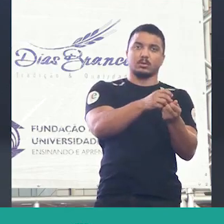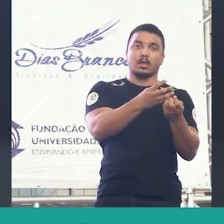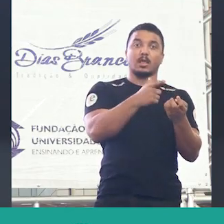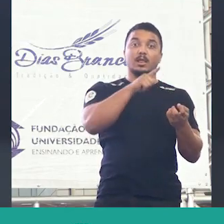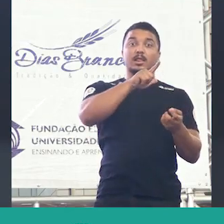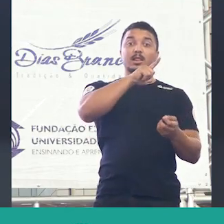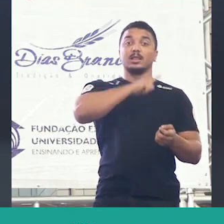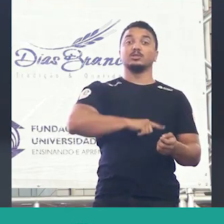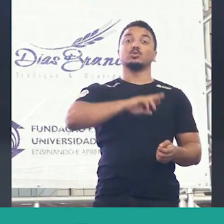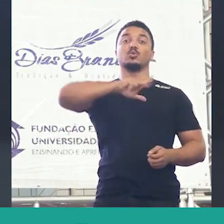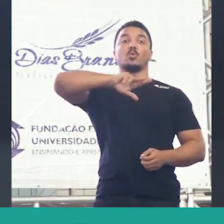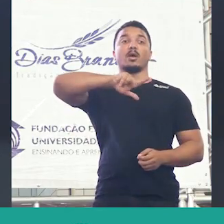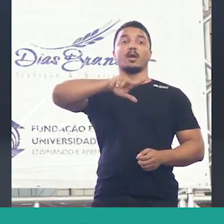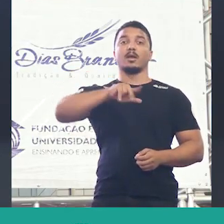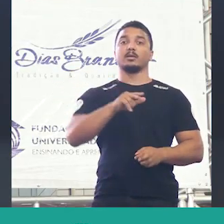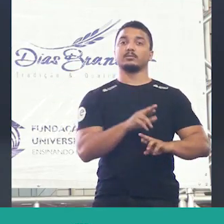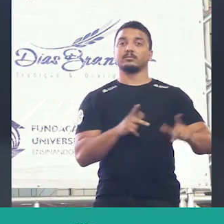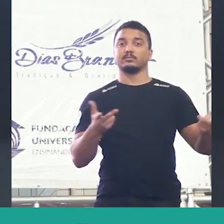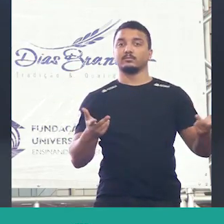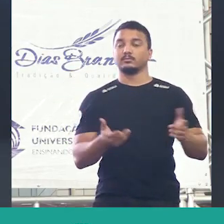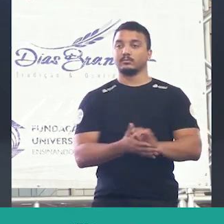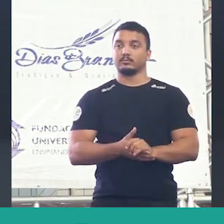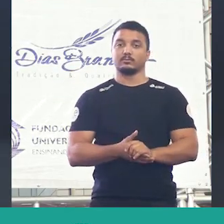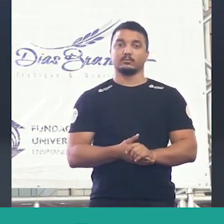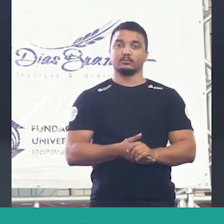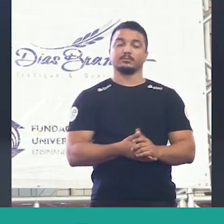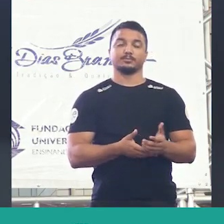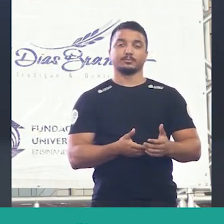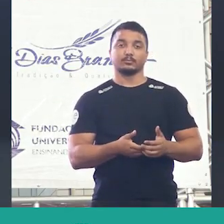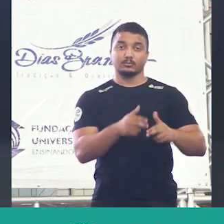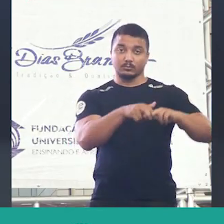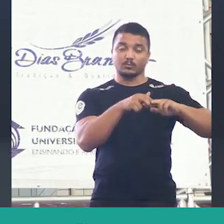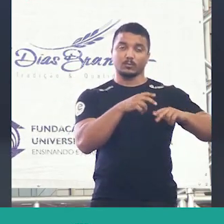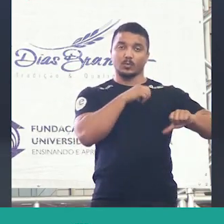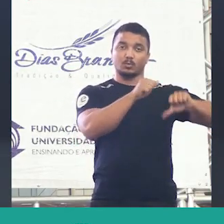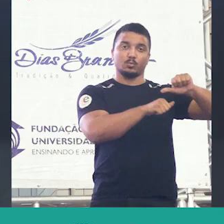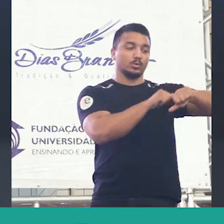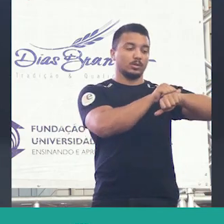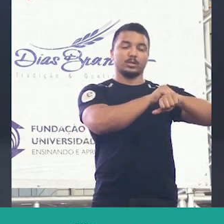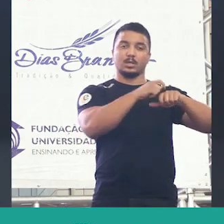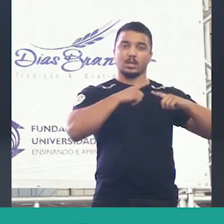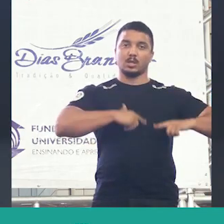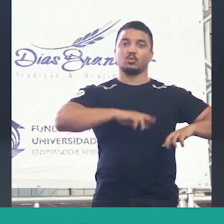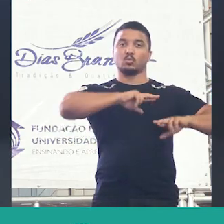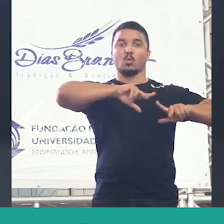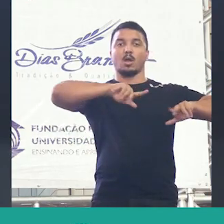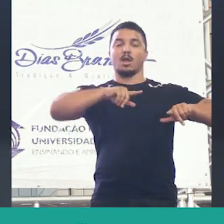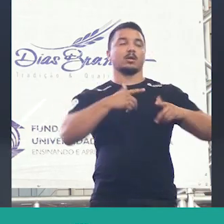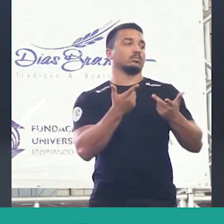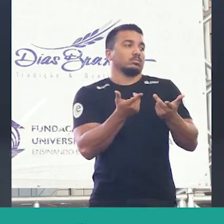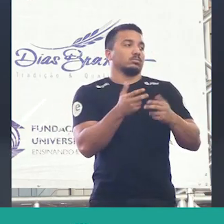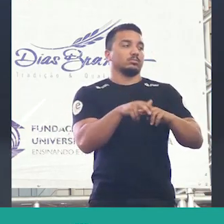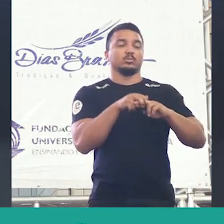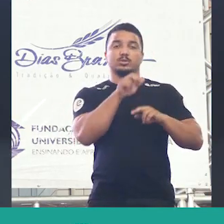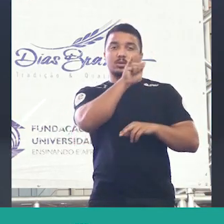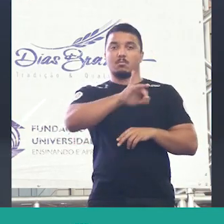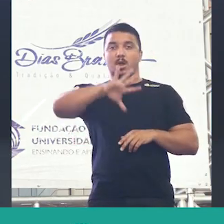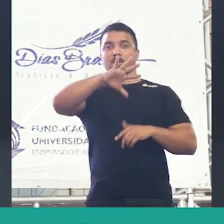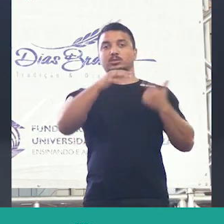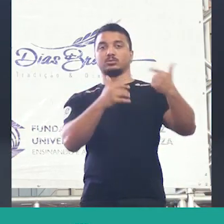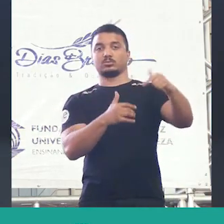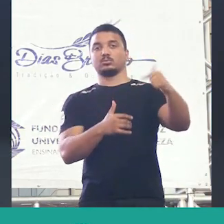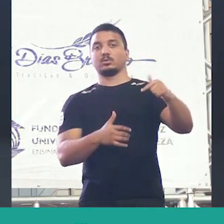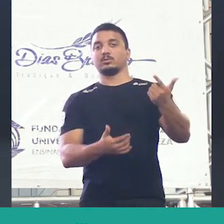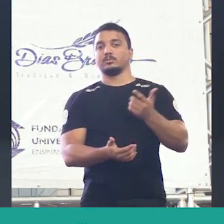é mais liso. Olha os caraquentozinhos do plástico, não é mais liso. Então deixa de ser liso e polido. Então não forma imagem, você vê